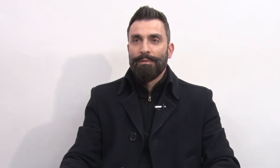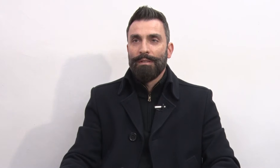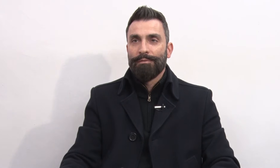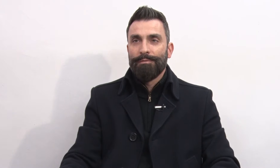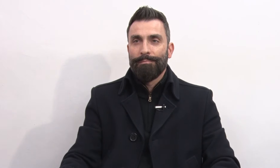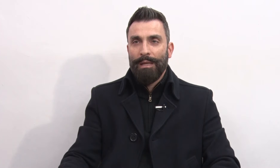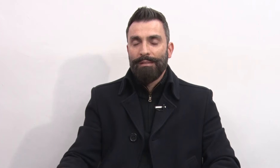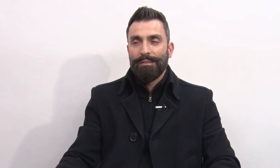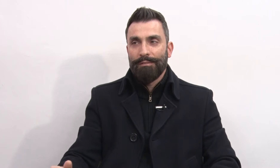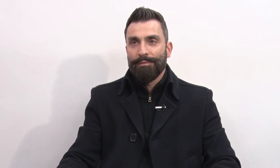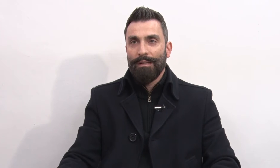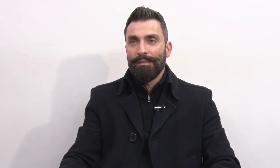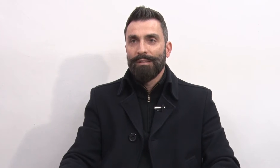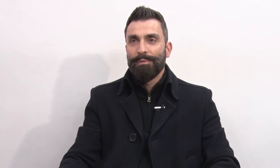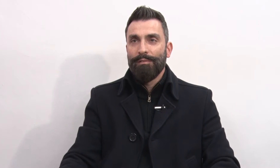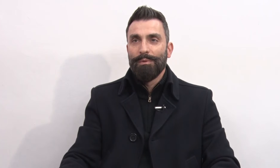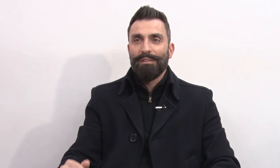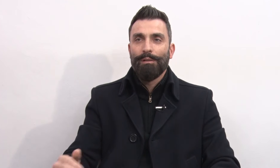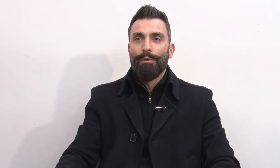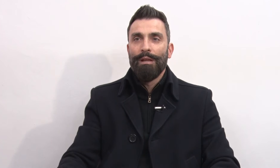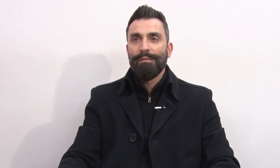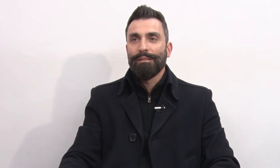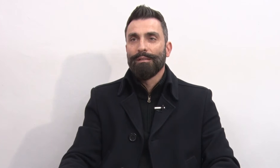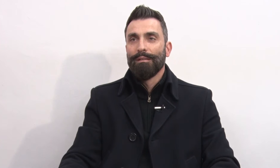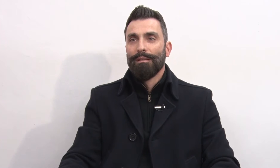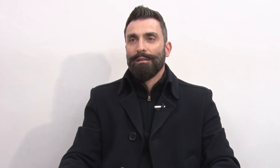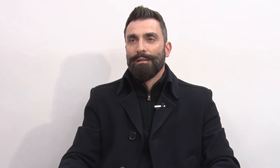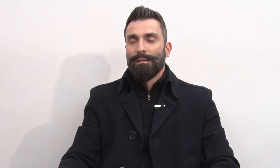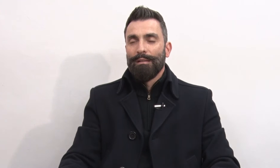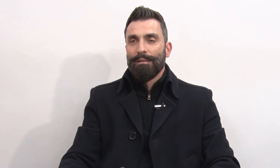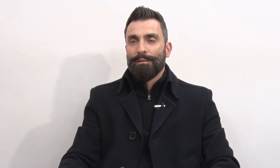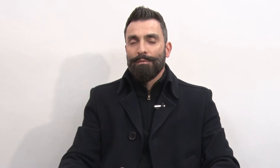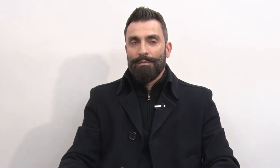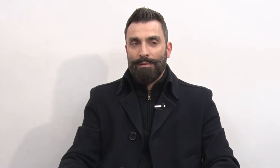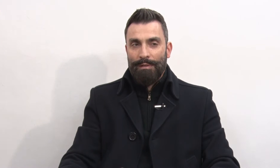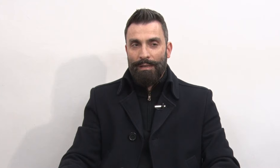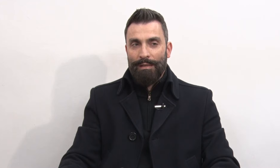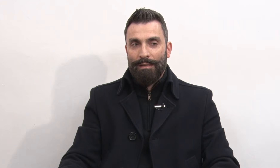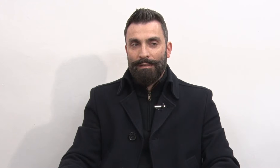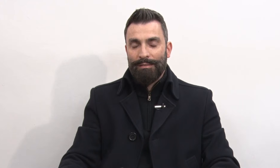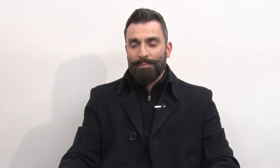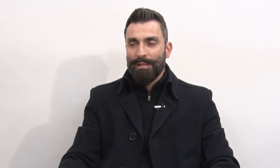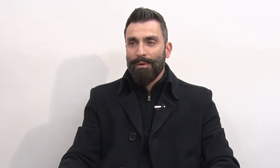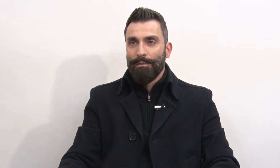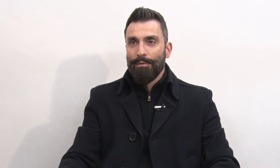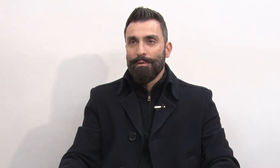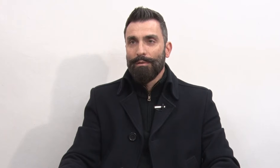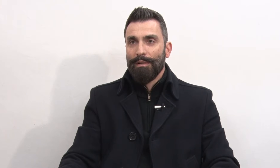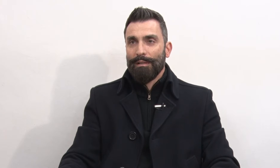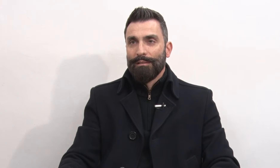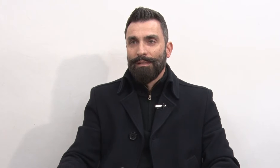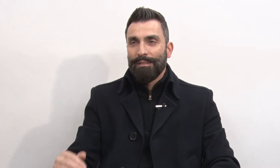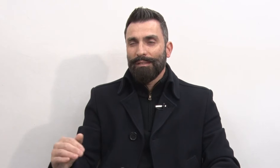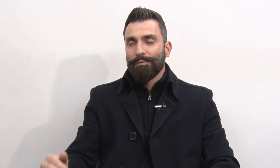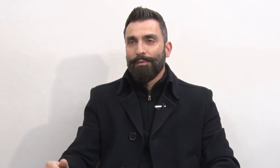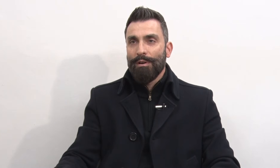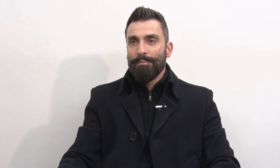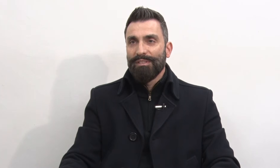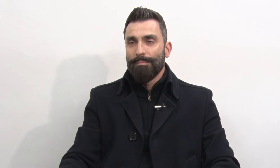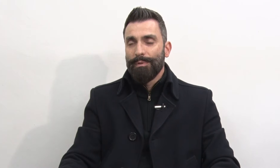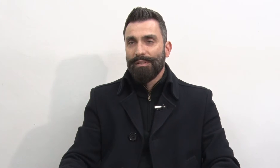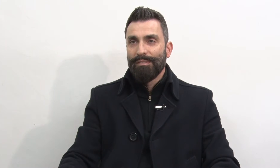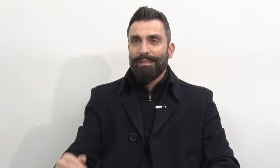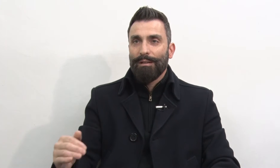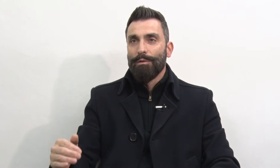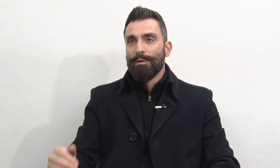pensativo. Ele pensa e fala e sempre teve muita segurança. Então, sempre trabalhou dessa